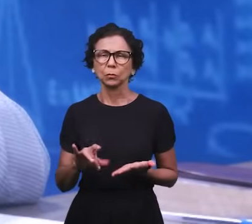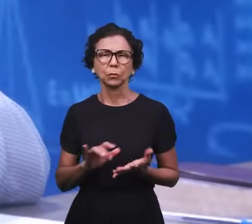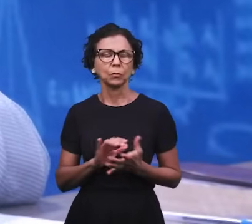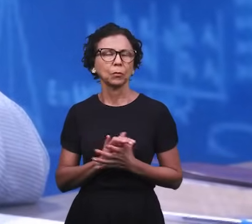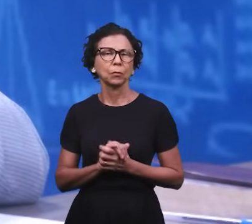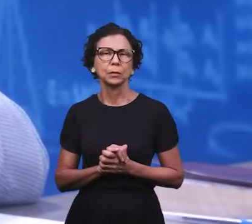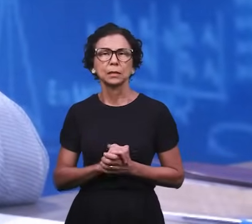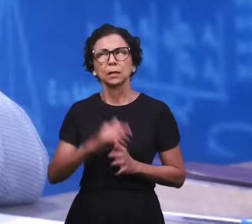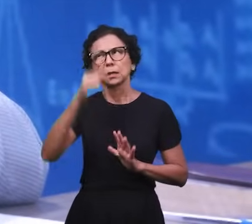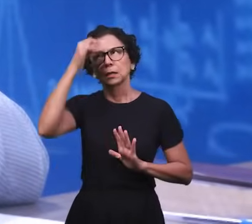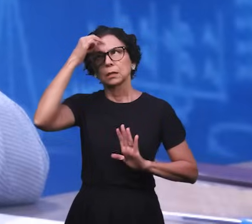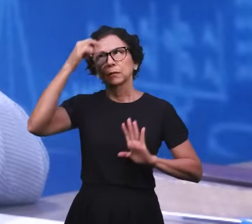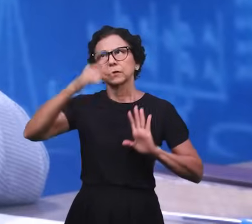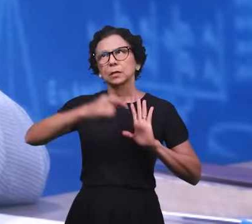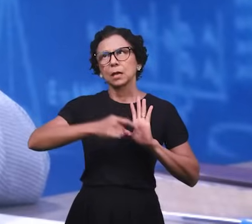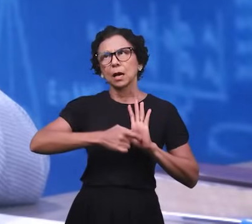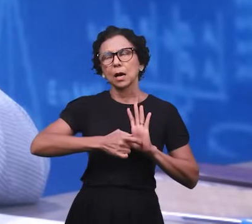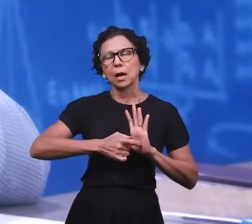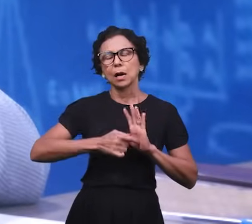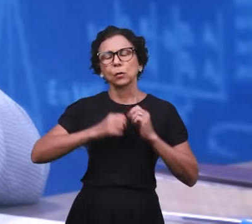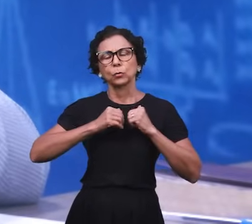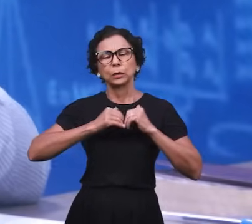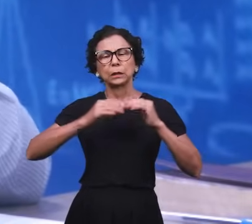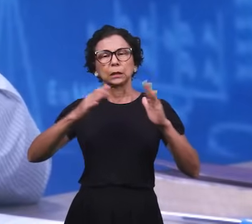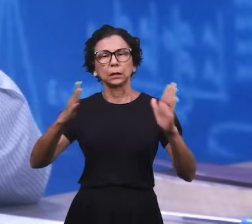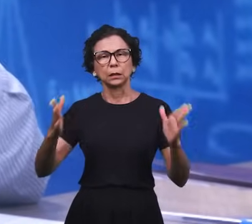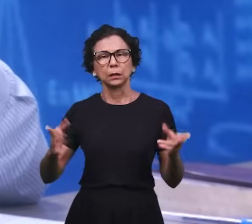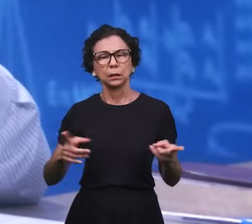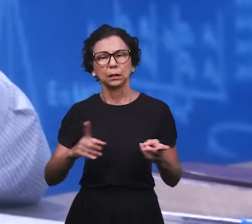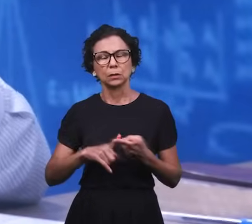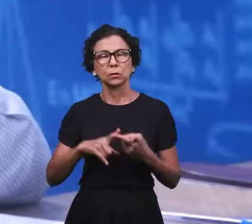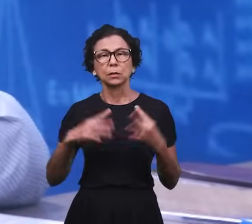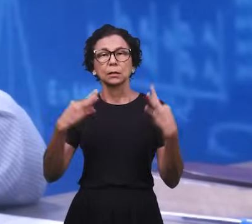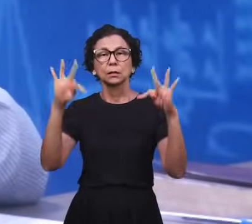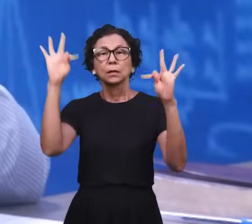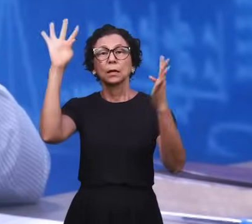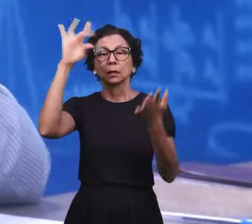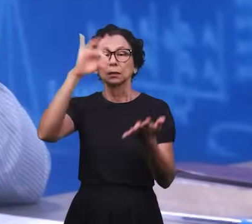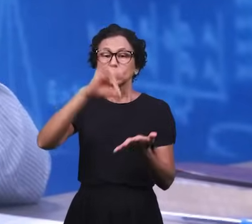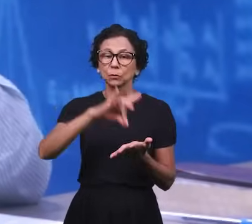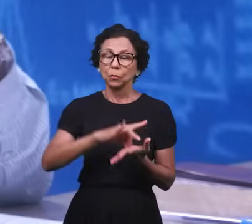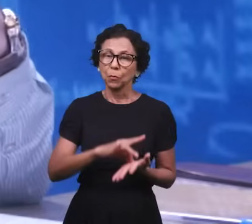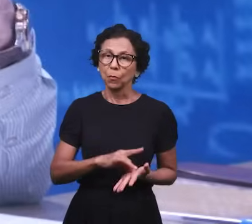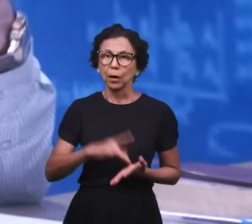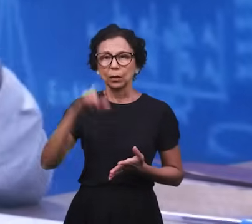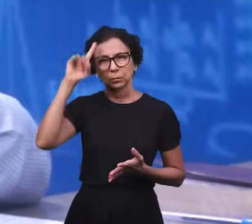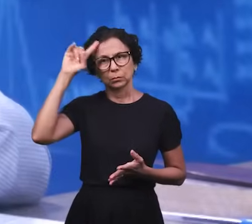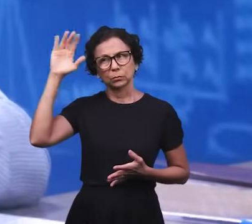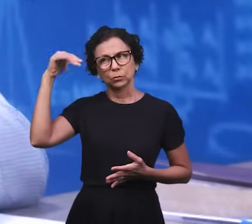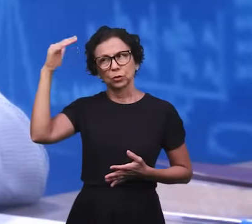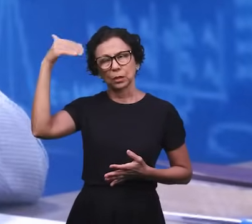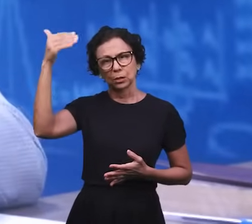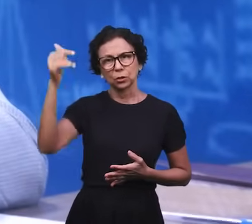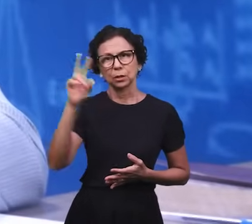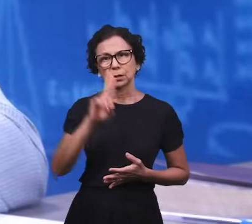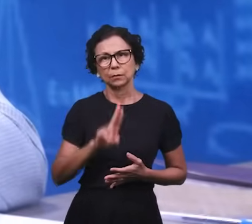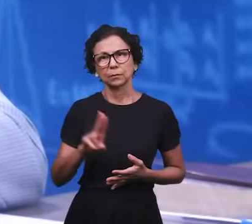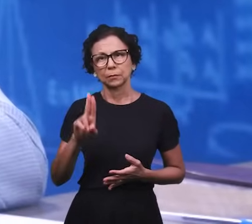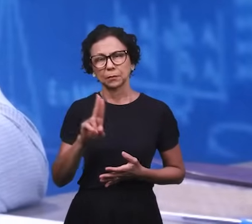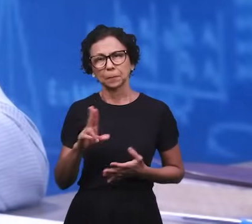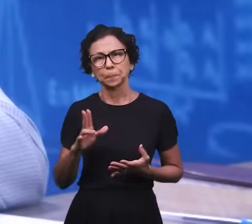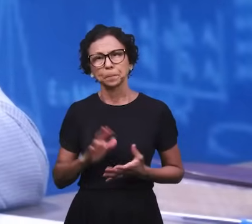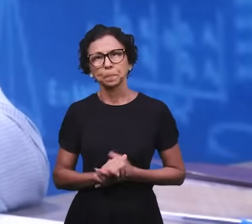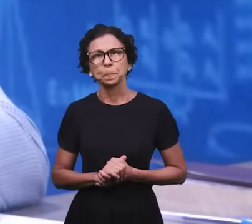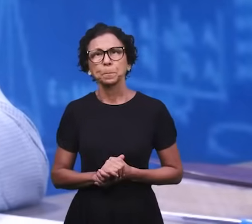da inteligência artificial, falamos das tecnologias atuais, daquilo que é aplicado no nosso cotidiano em relação